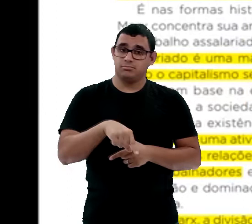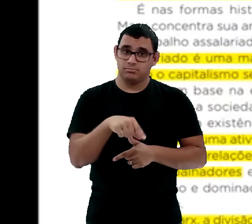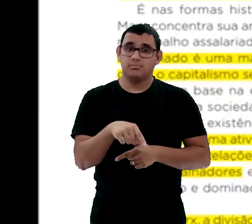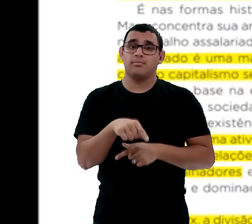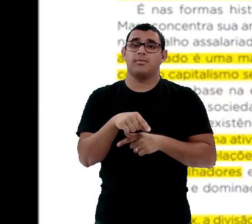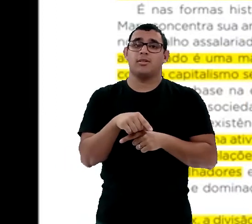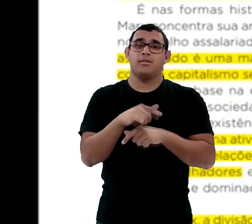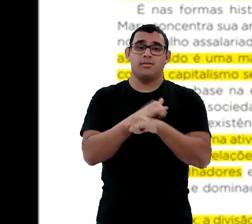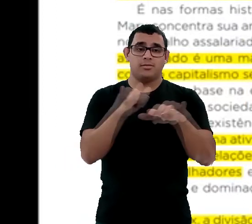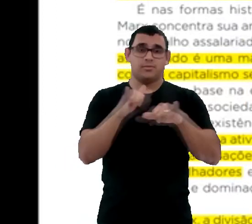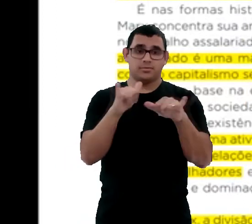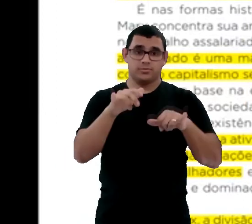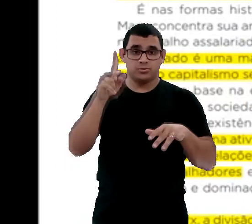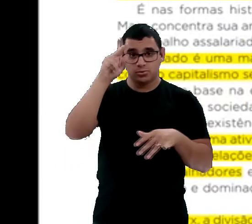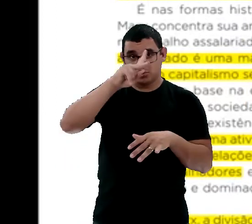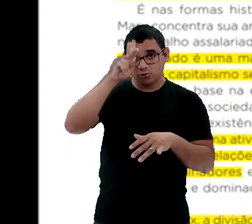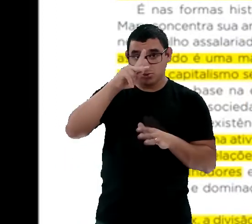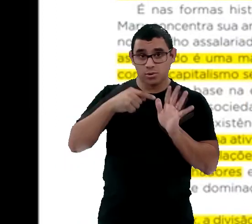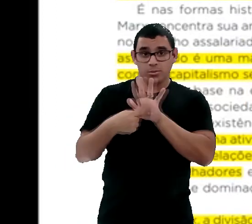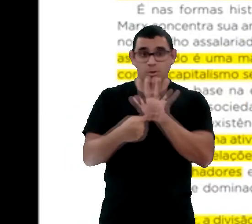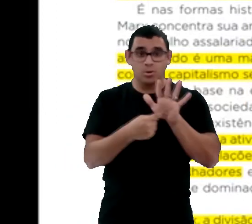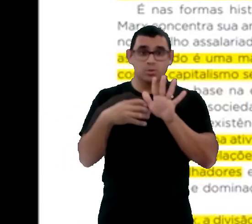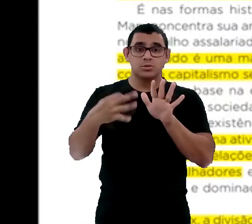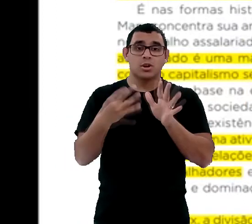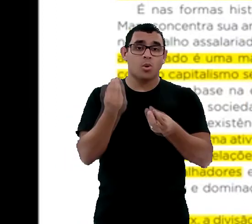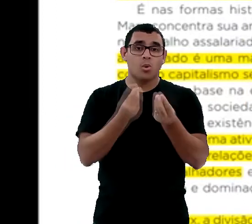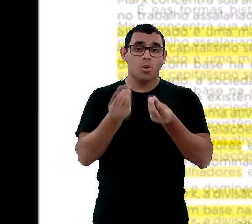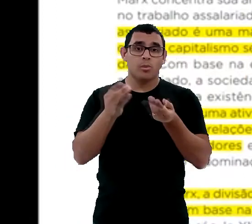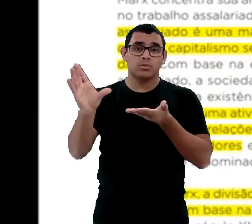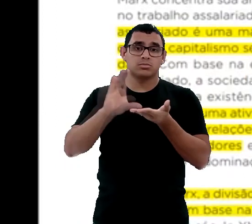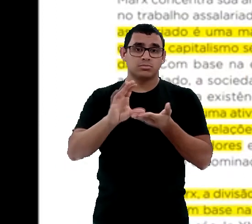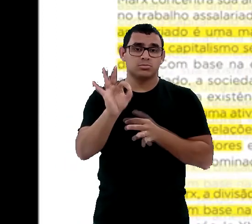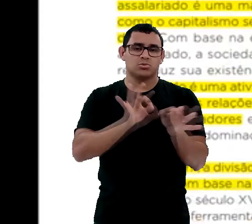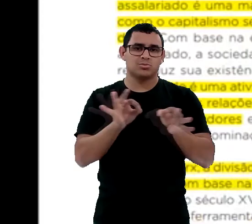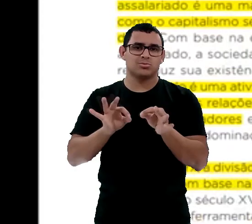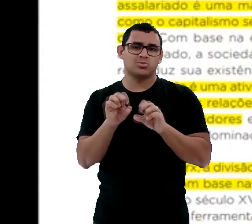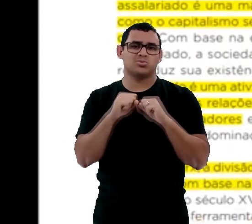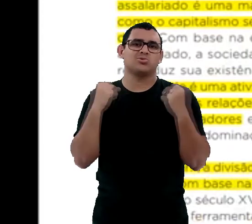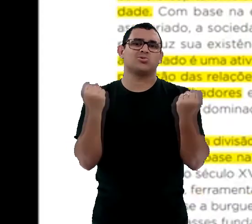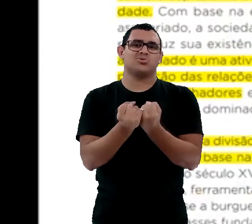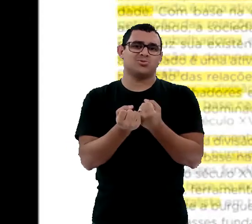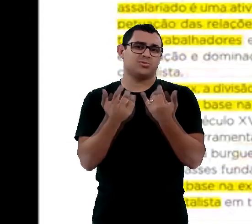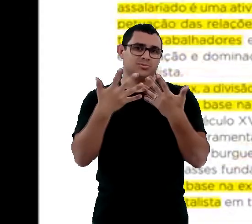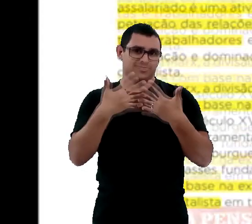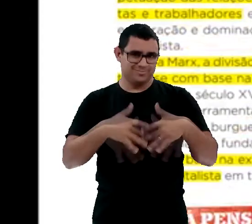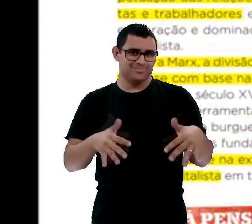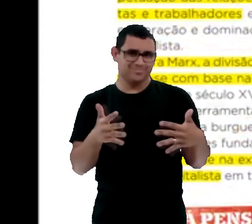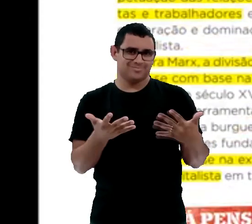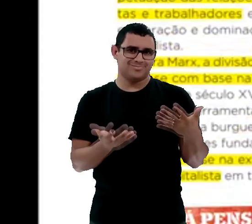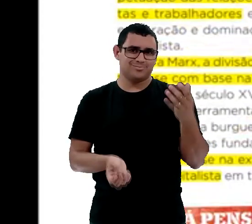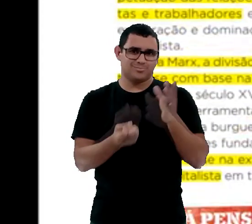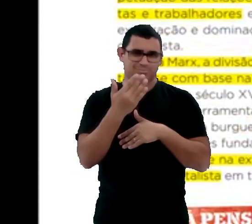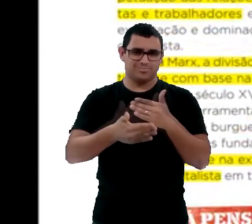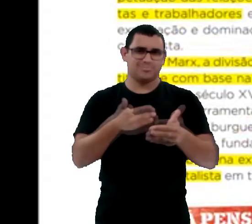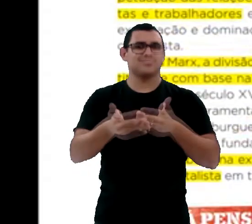fazer da casa uma coisa concreta, através do trabalho. Então, para Marx, o trabalho assalariado é uma manifestação